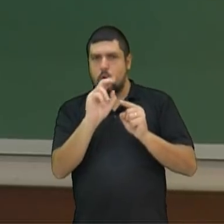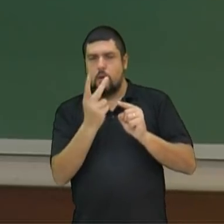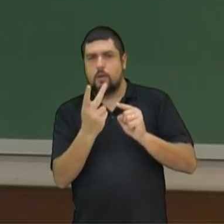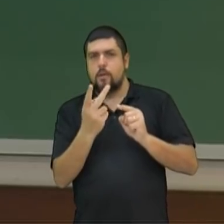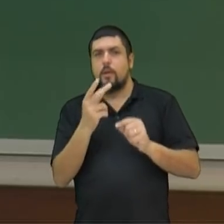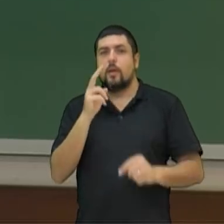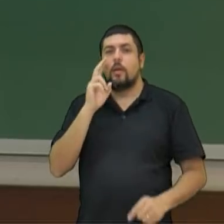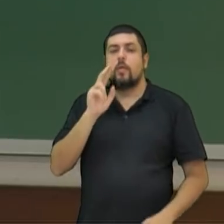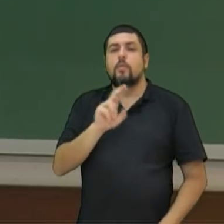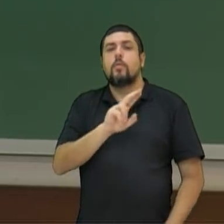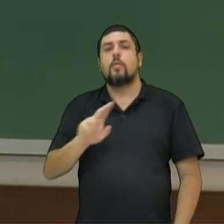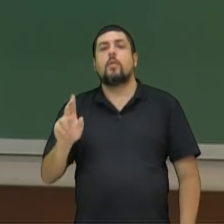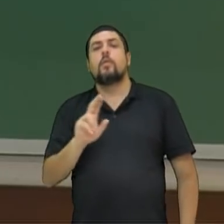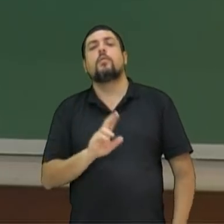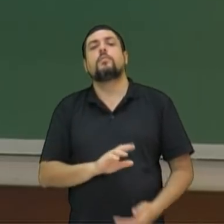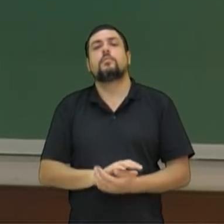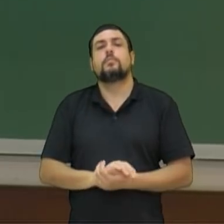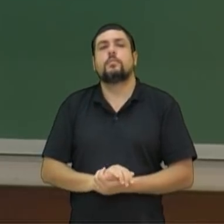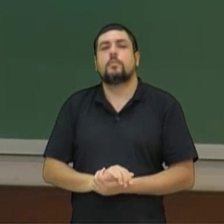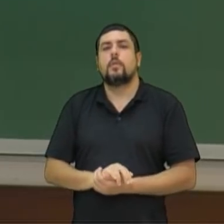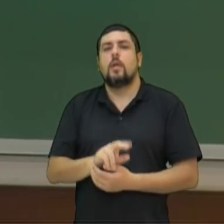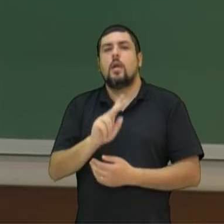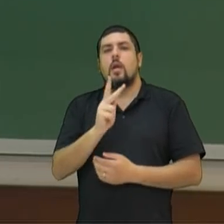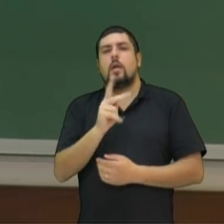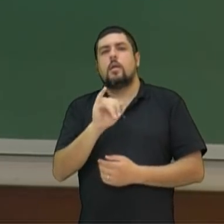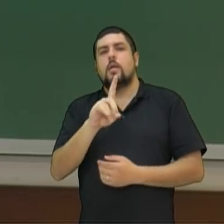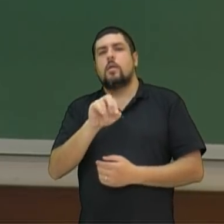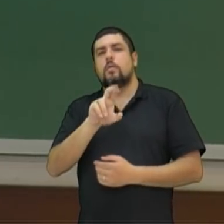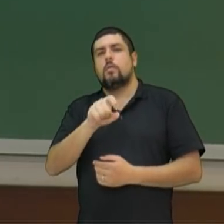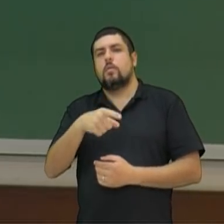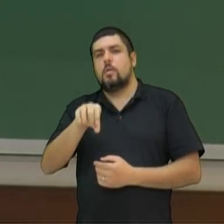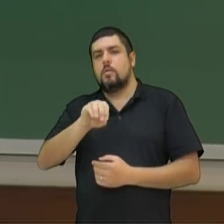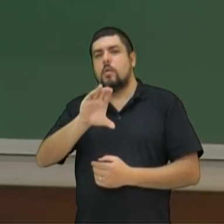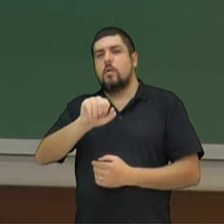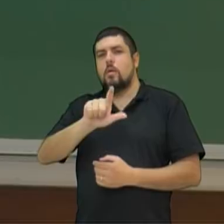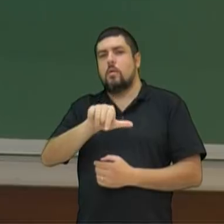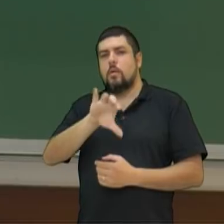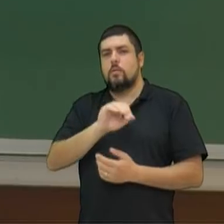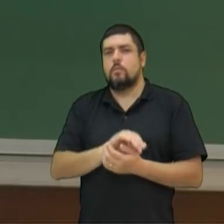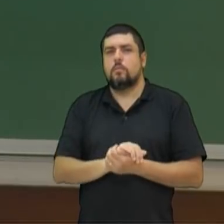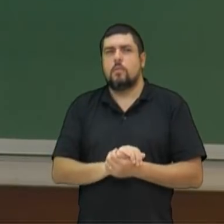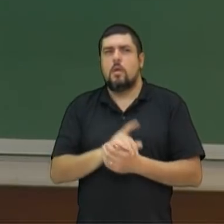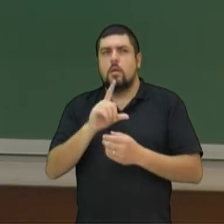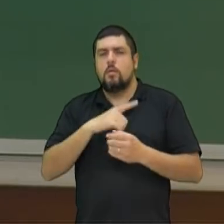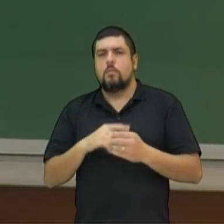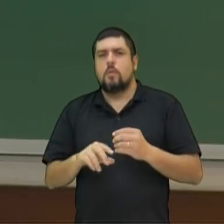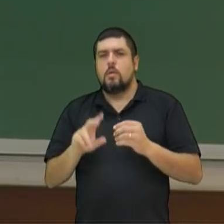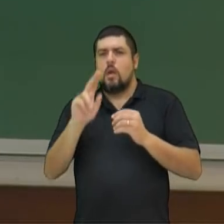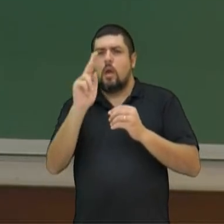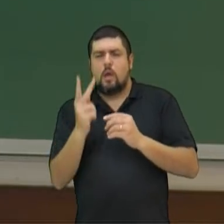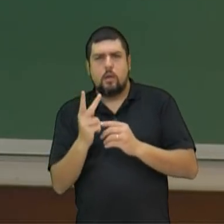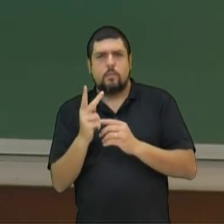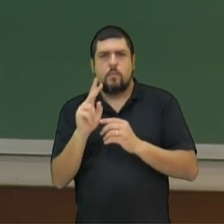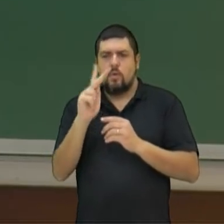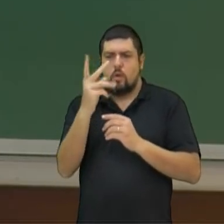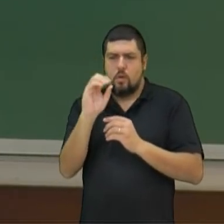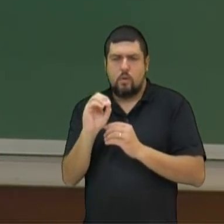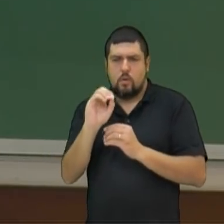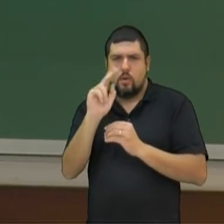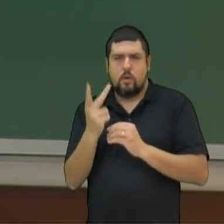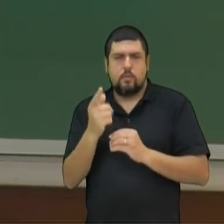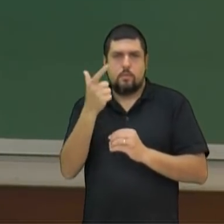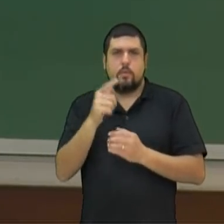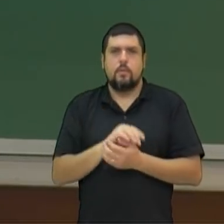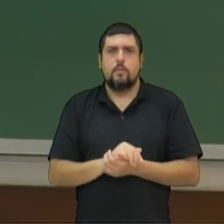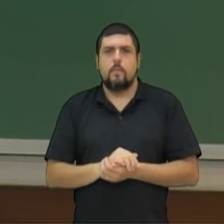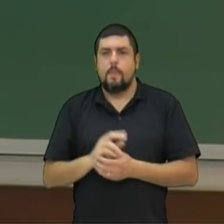de cálcio, perfeito. Tem o H, então é um ácido, não interessa, queremos só base. Tem um OH,